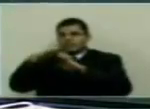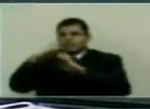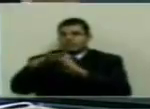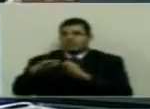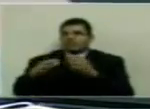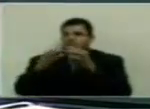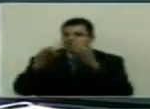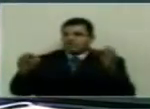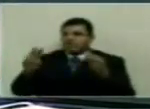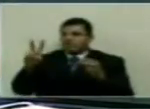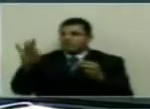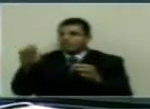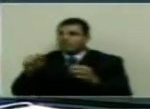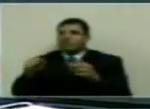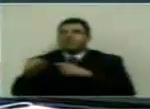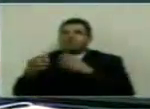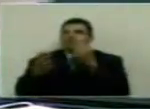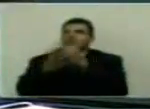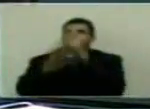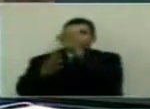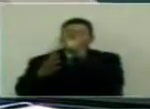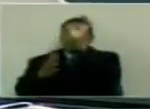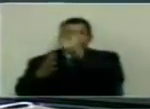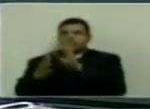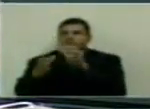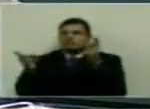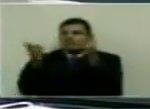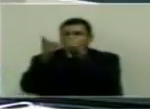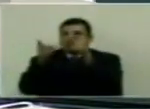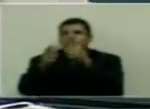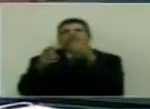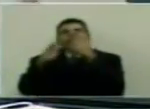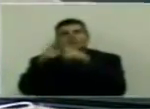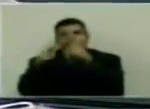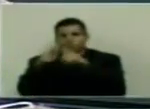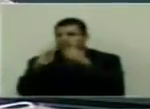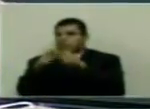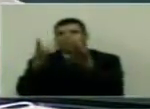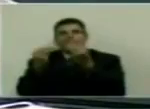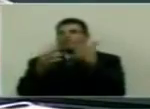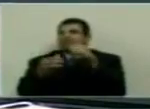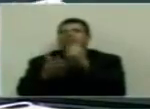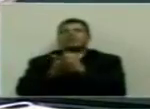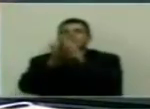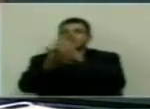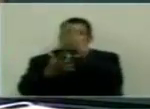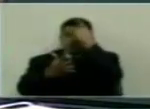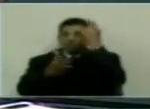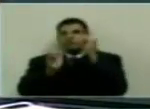Viva, 20% do contrato reduzido. É óbvio que vai ter mais problema, não tem quem cuide.